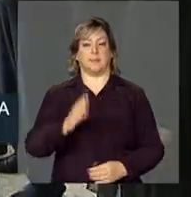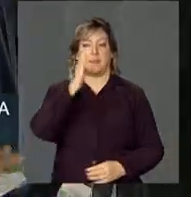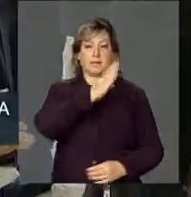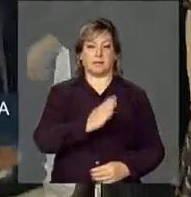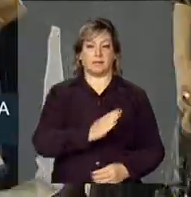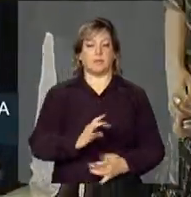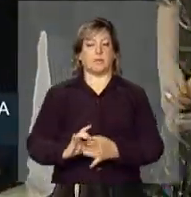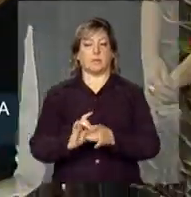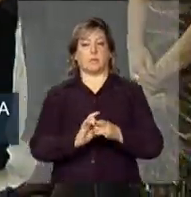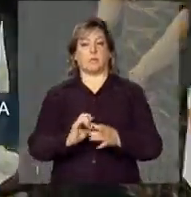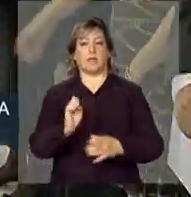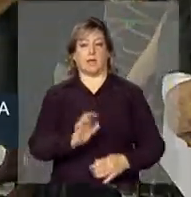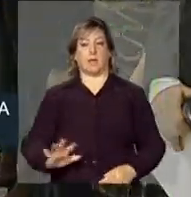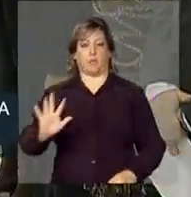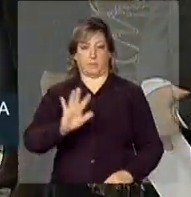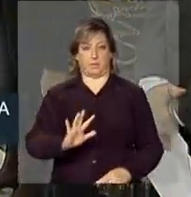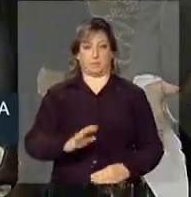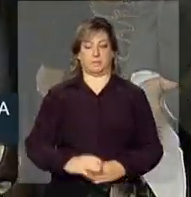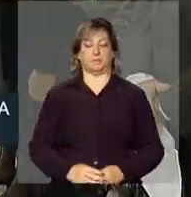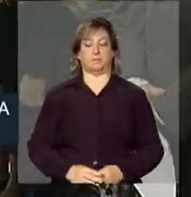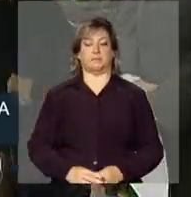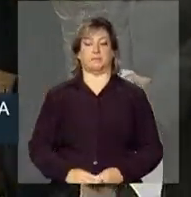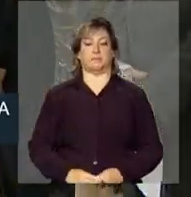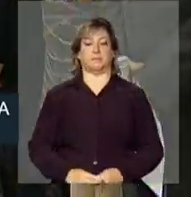Brasil União Europeia